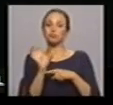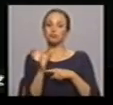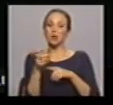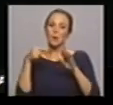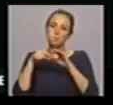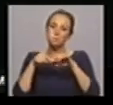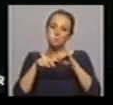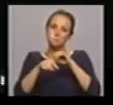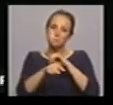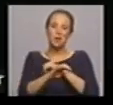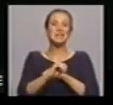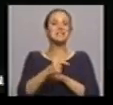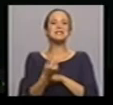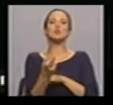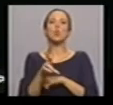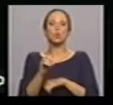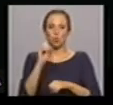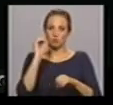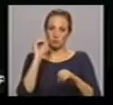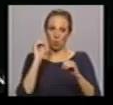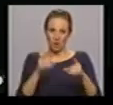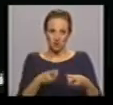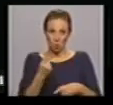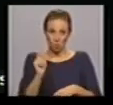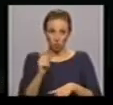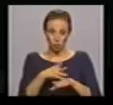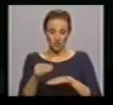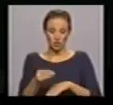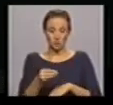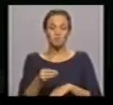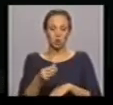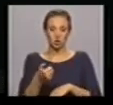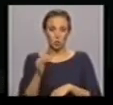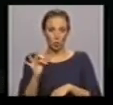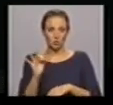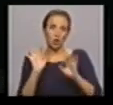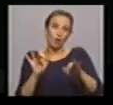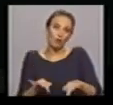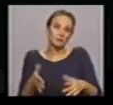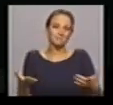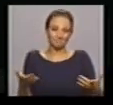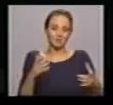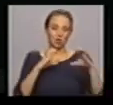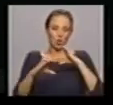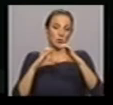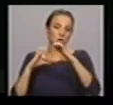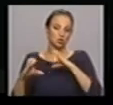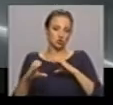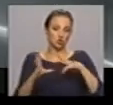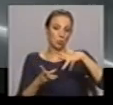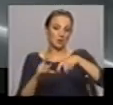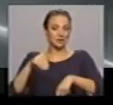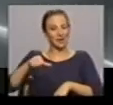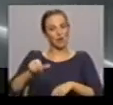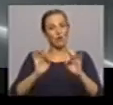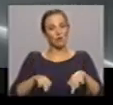Saturno e, provavelmente, 1 minuto depois, aos 12h54, será o fim das comunicações com a Terra. Será